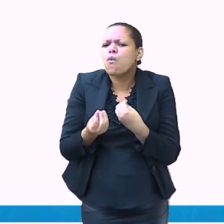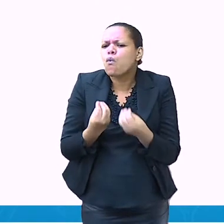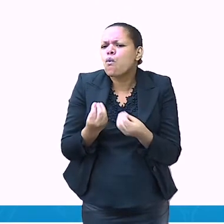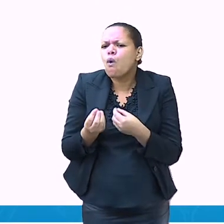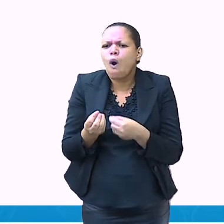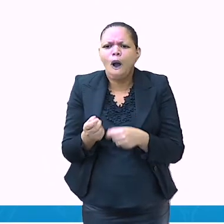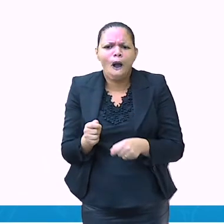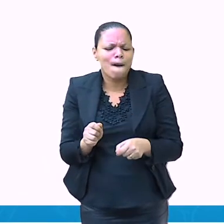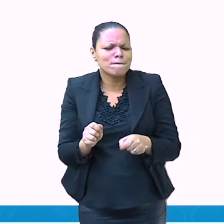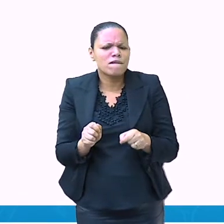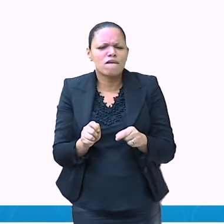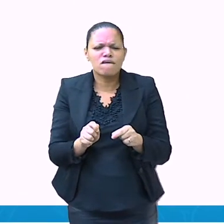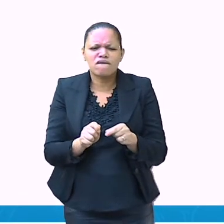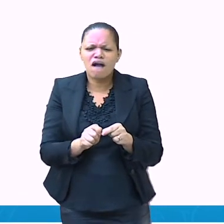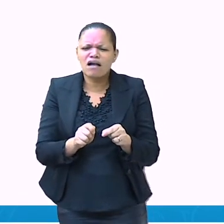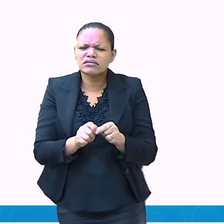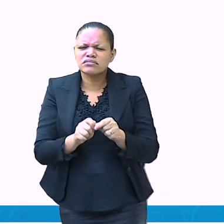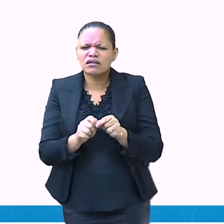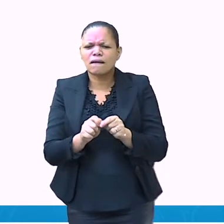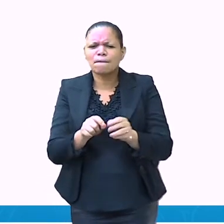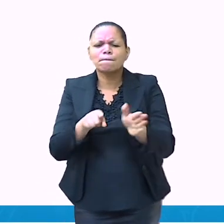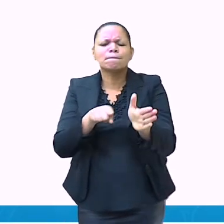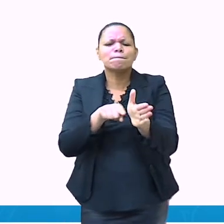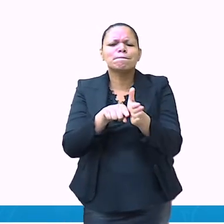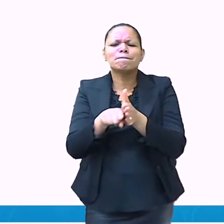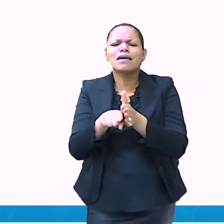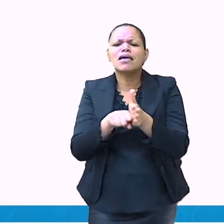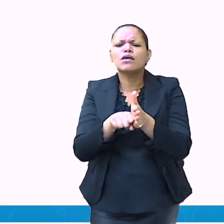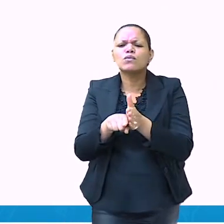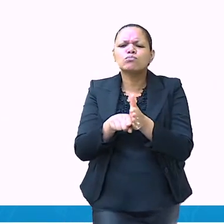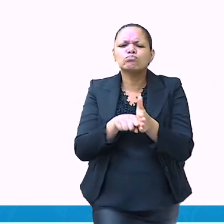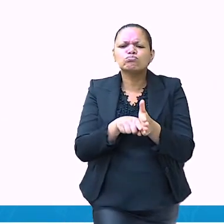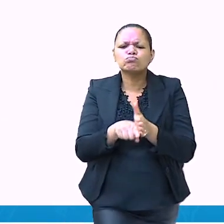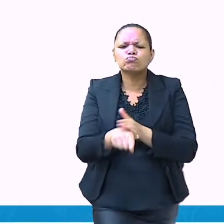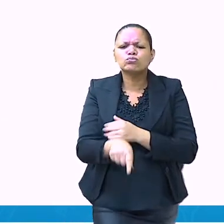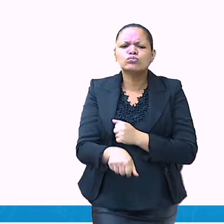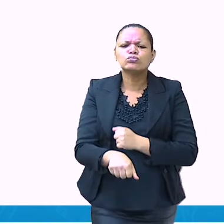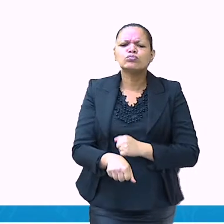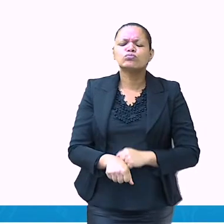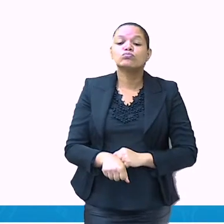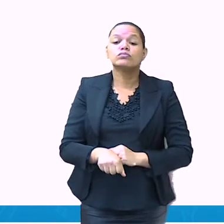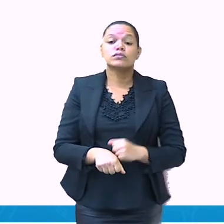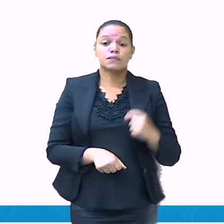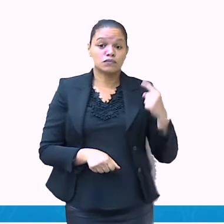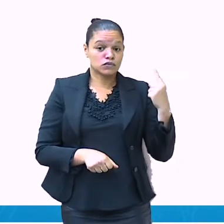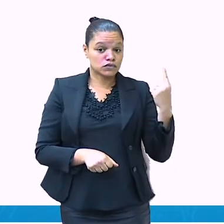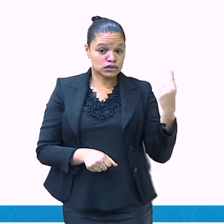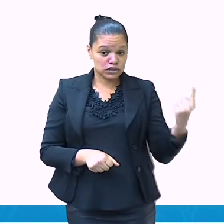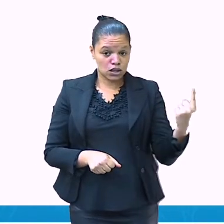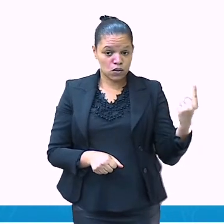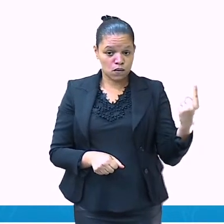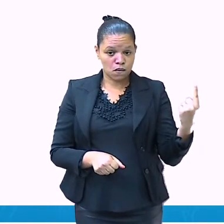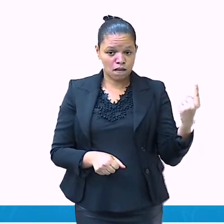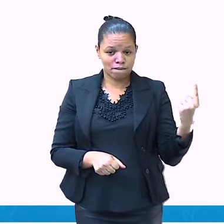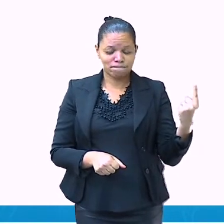que aí nós colocamos antes o was, o verbo to be, was.